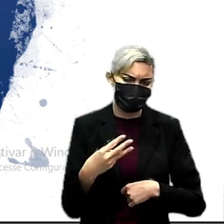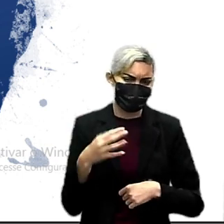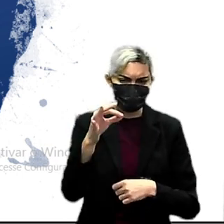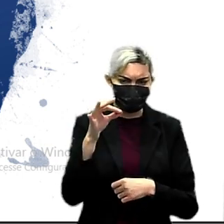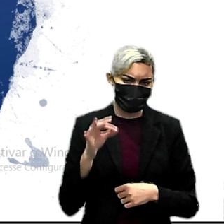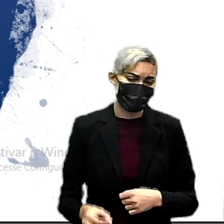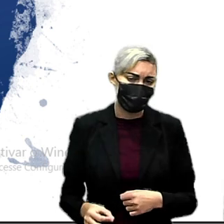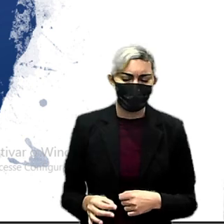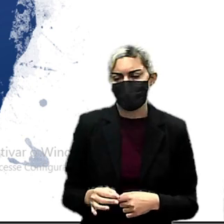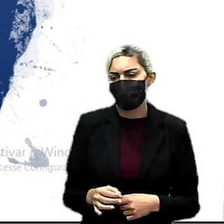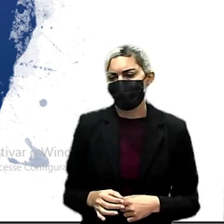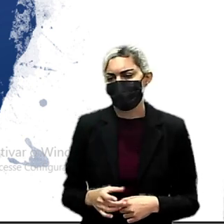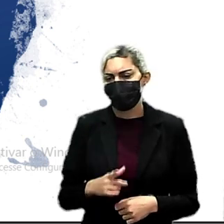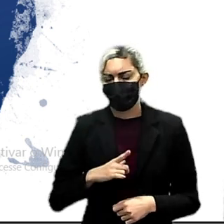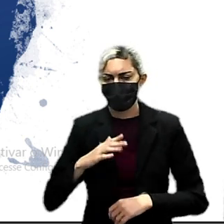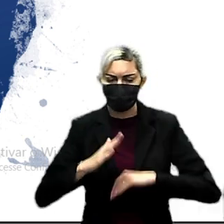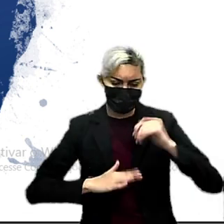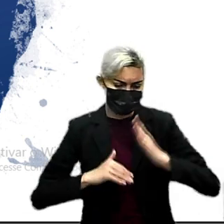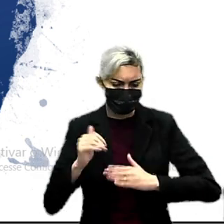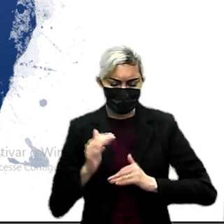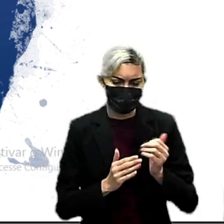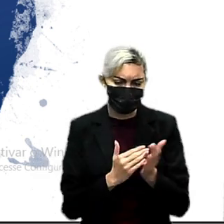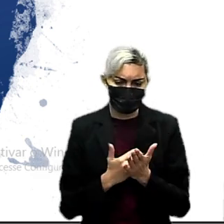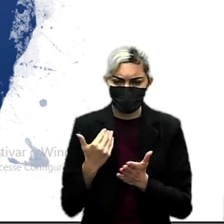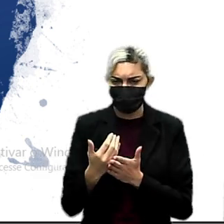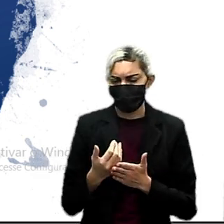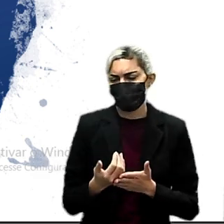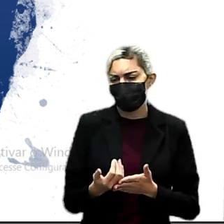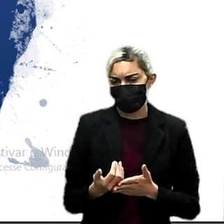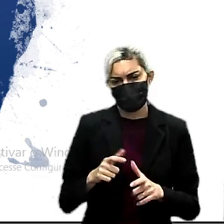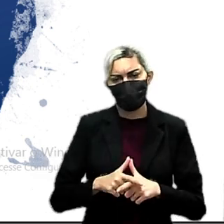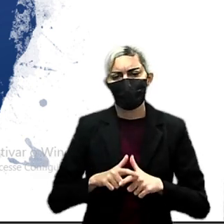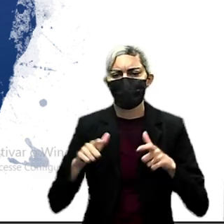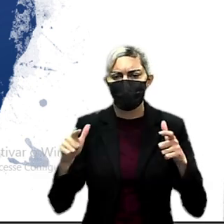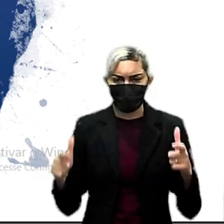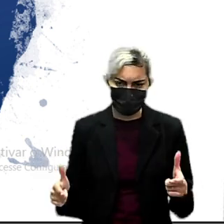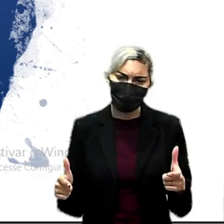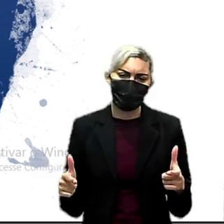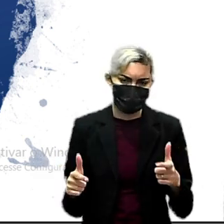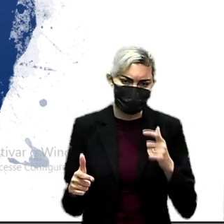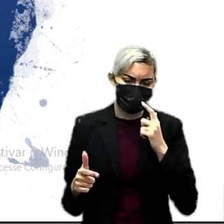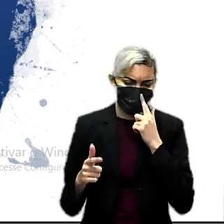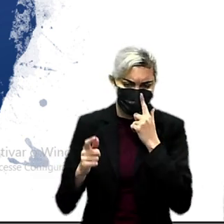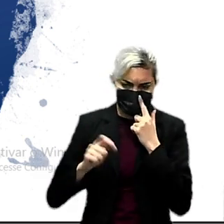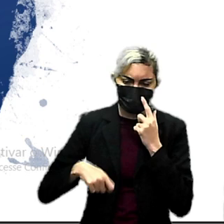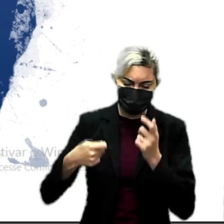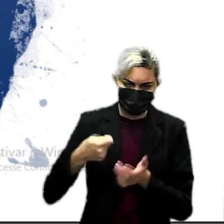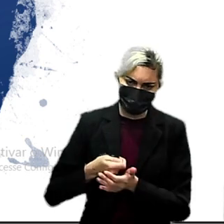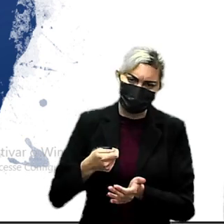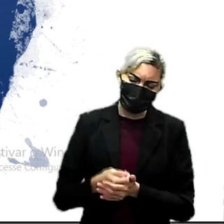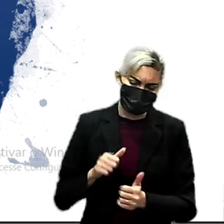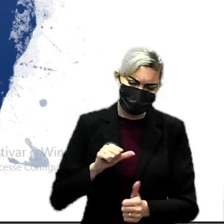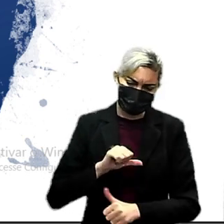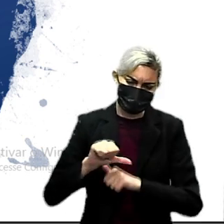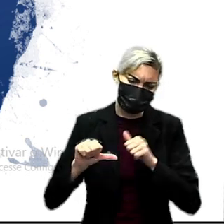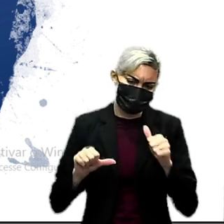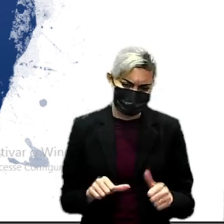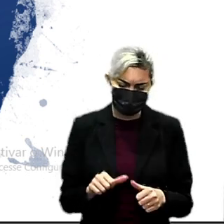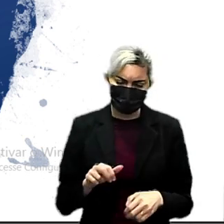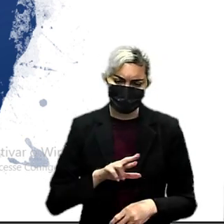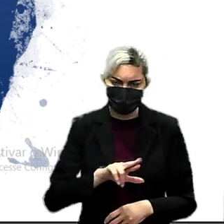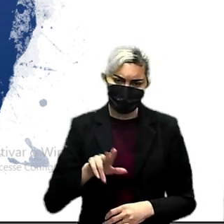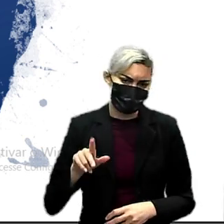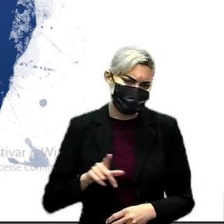33%. Então, as habilidades mais demandadas para a maioria das ocupações devem mudar. Isso não é